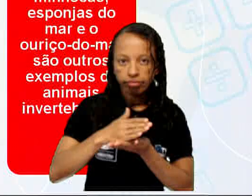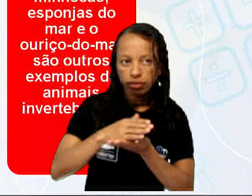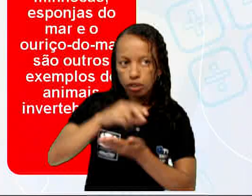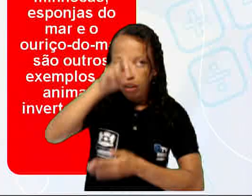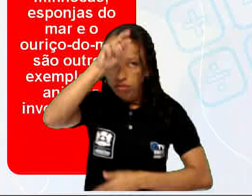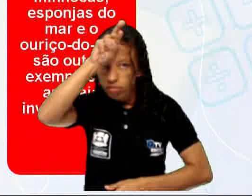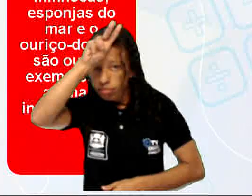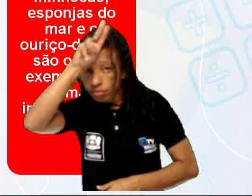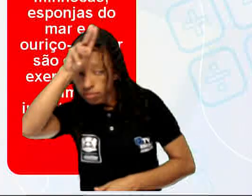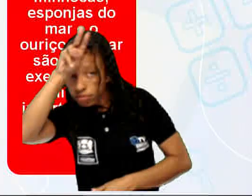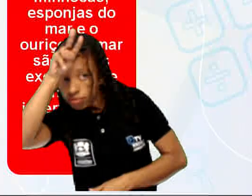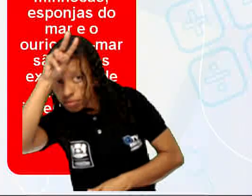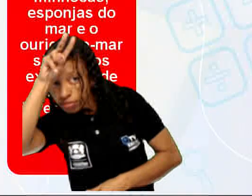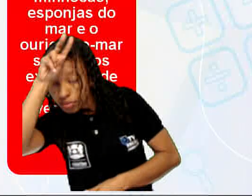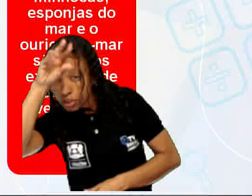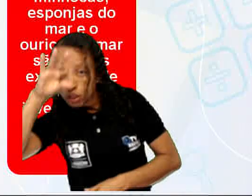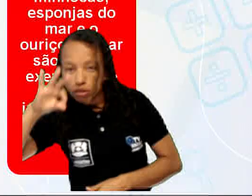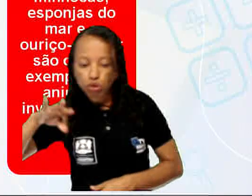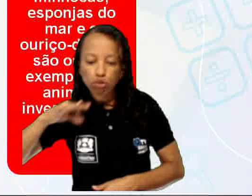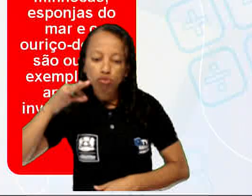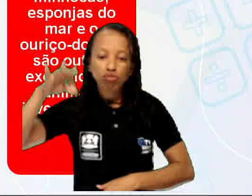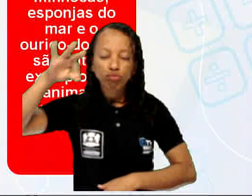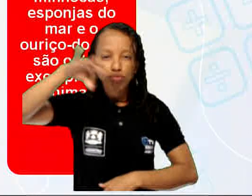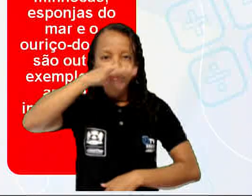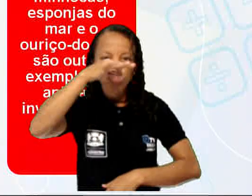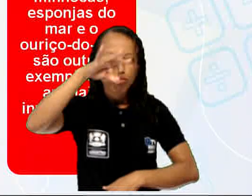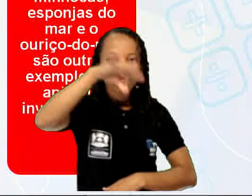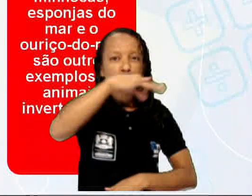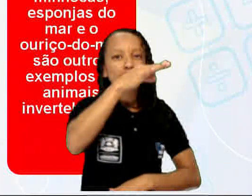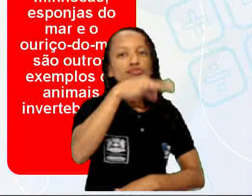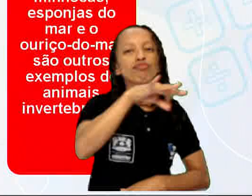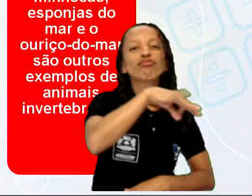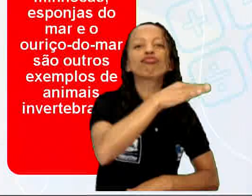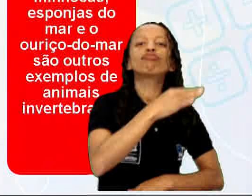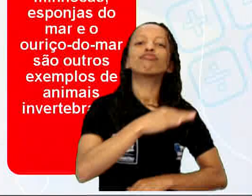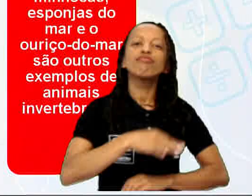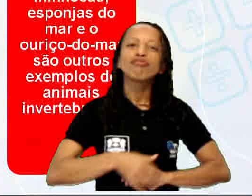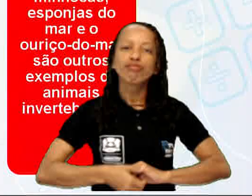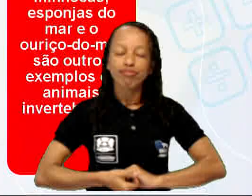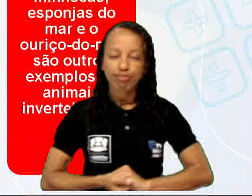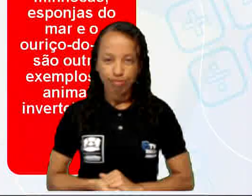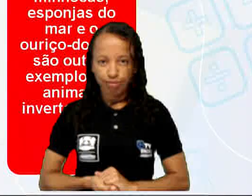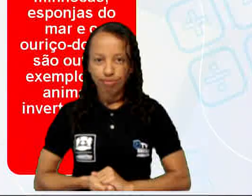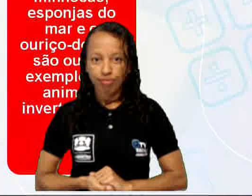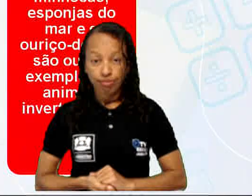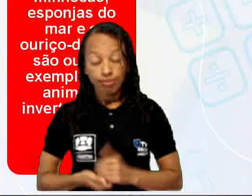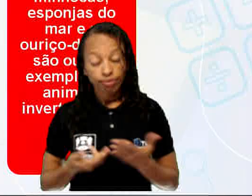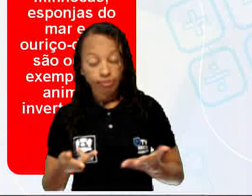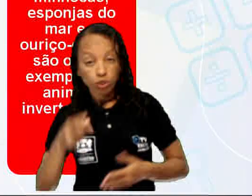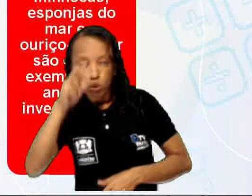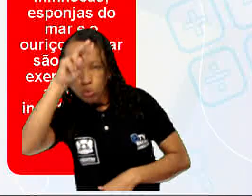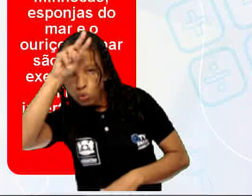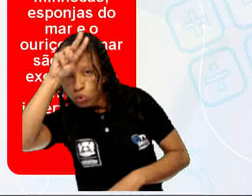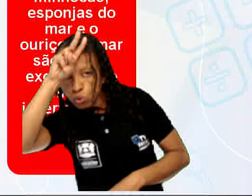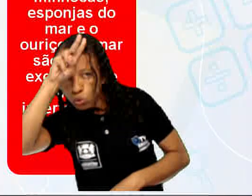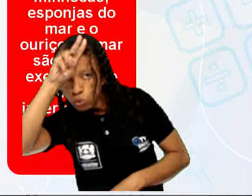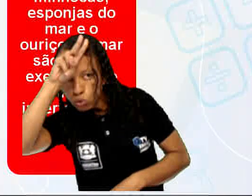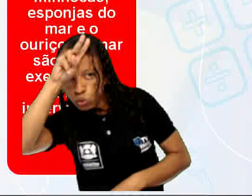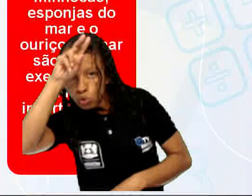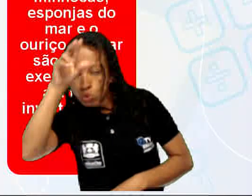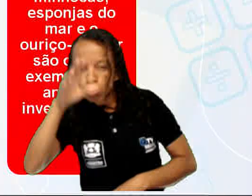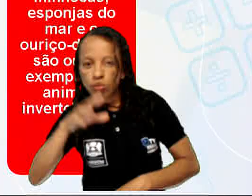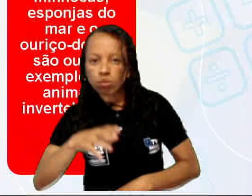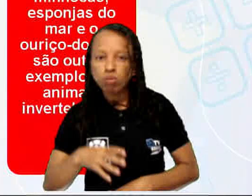aí a abelha, que é bem conhecido. Então, os insetos, eles possuem o